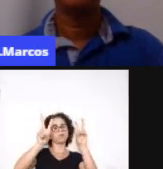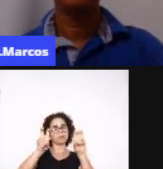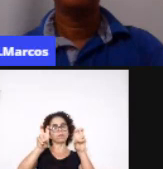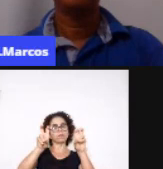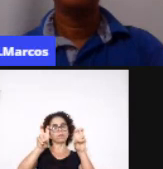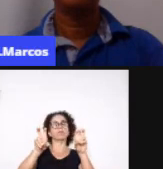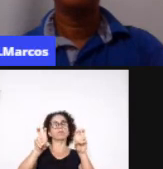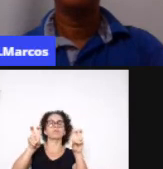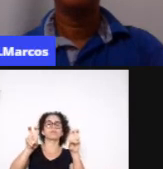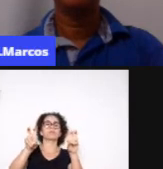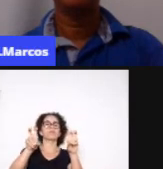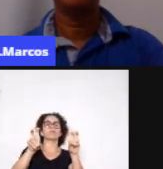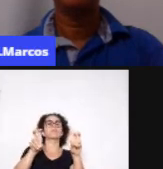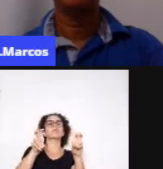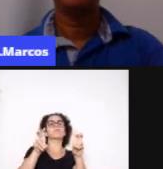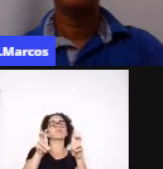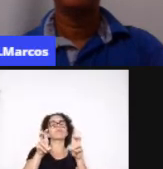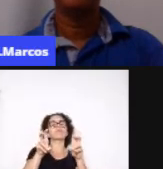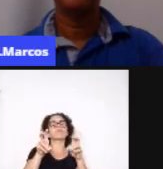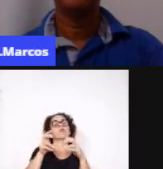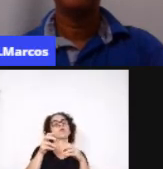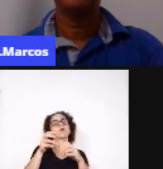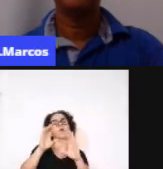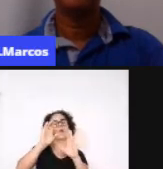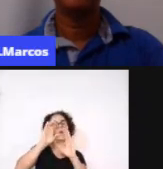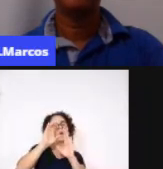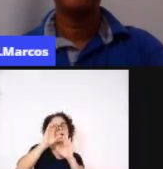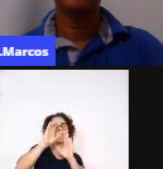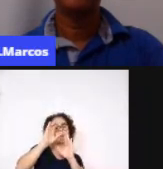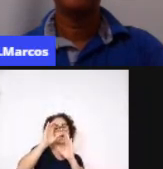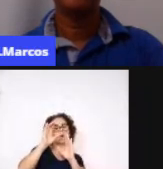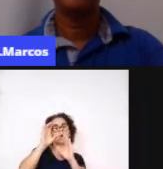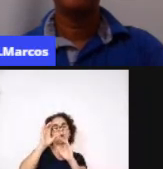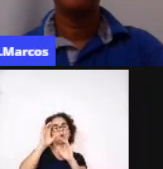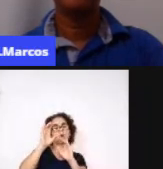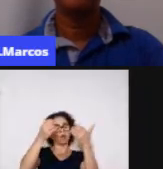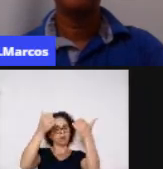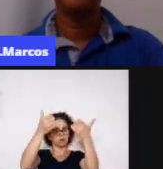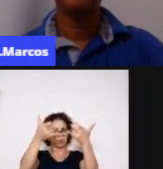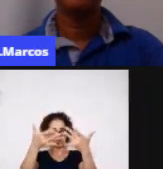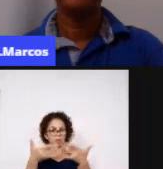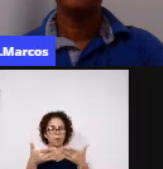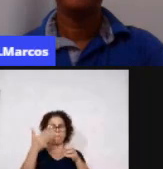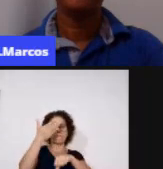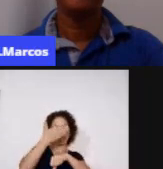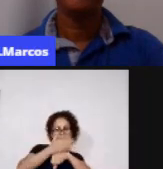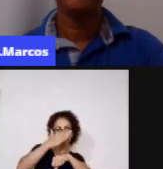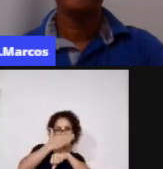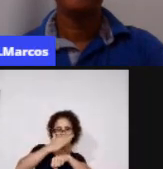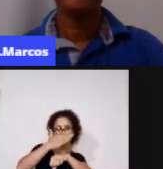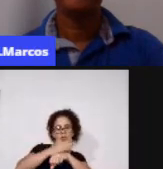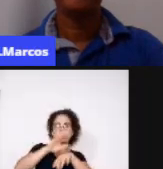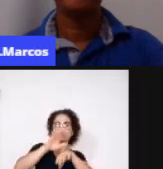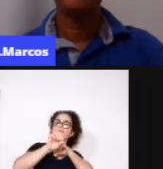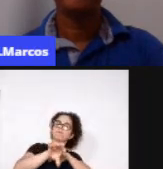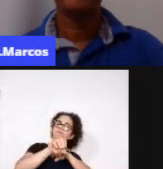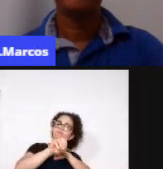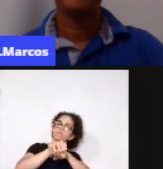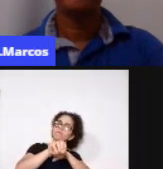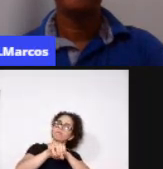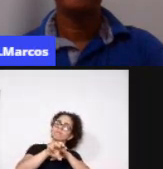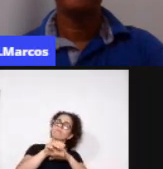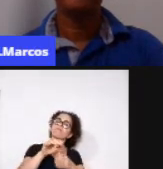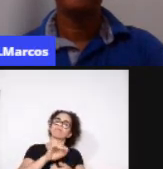o subtema Contextualizando as Práticas Educacionais. Professor Marcos, seja bem-vindo. Prazer recebê-lo